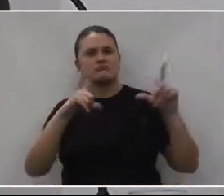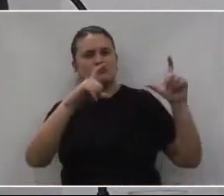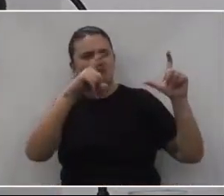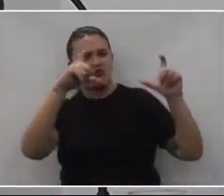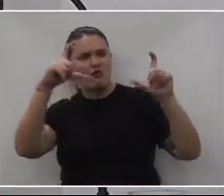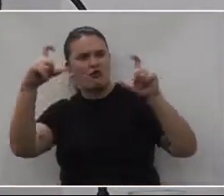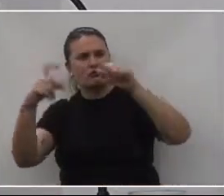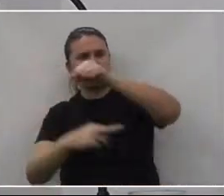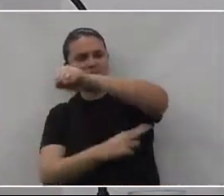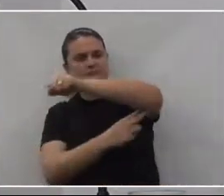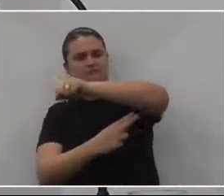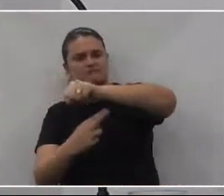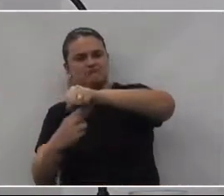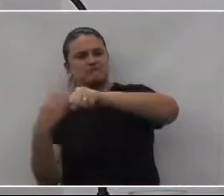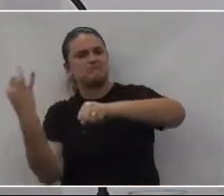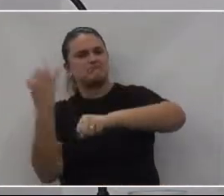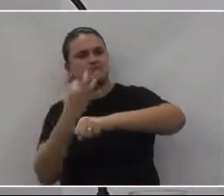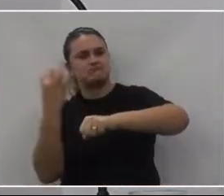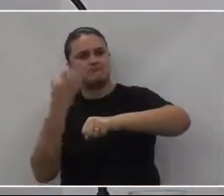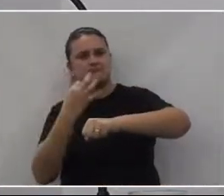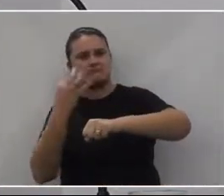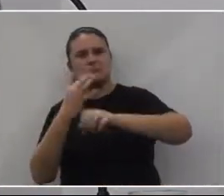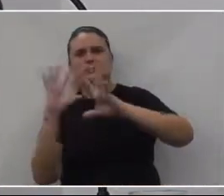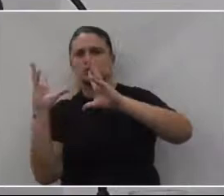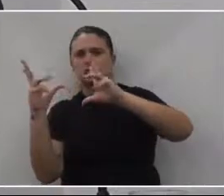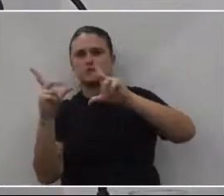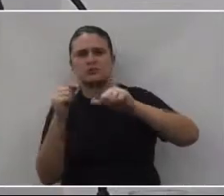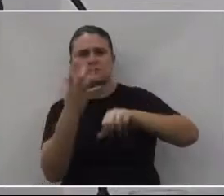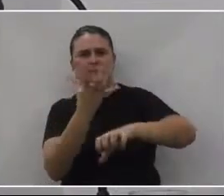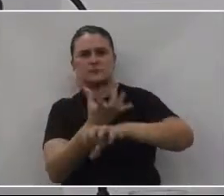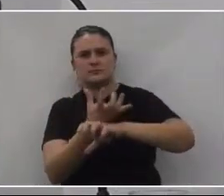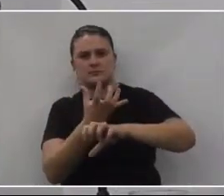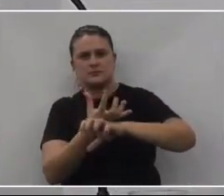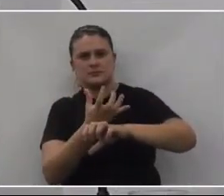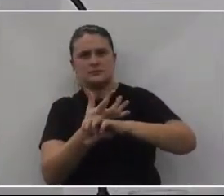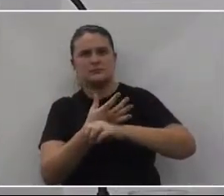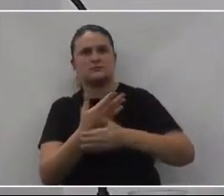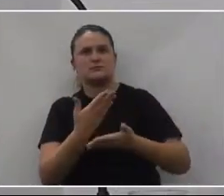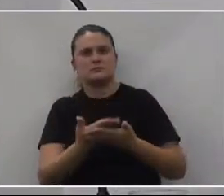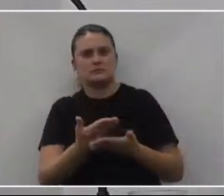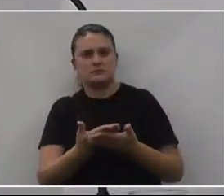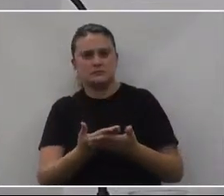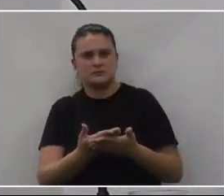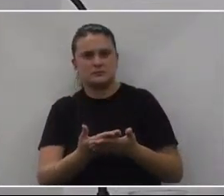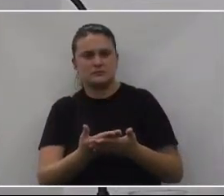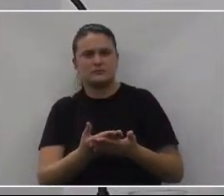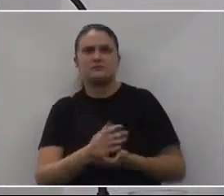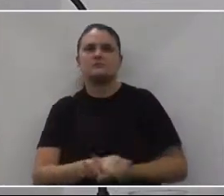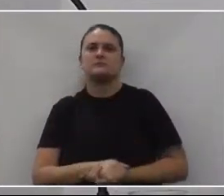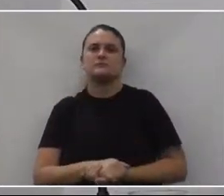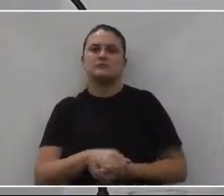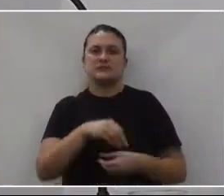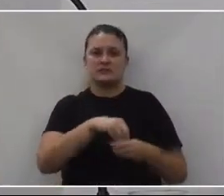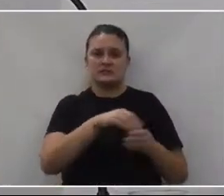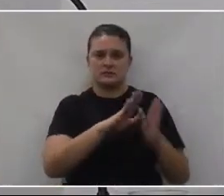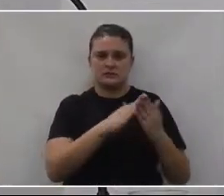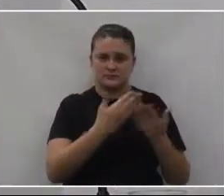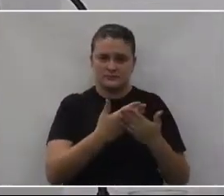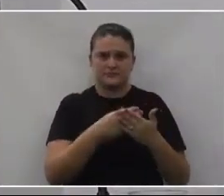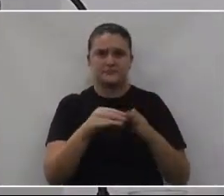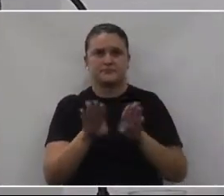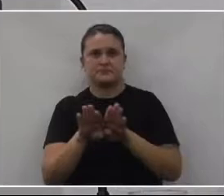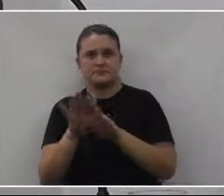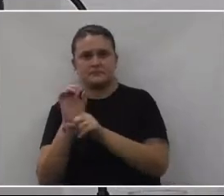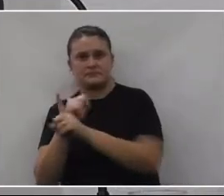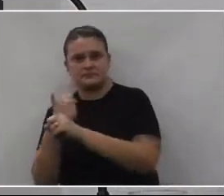arquitetônica que permite, em todas as disciplinas, o estudo na área escolar e social de